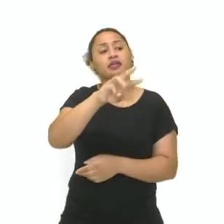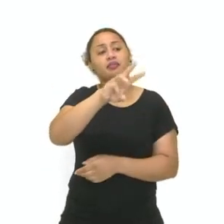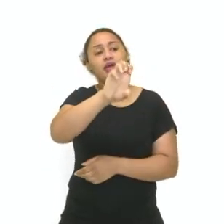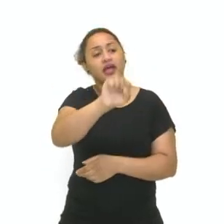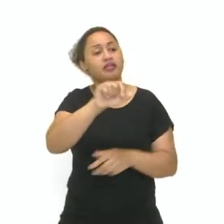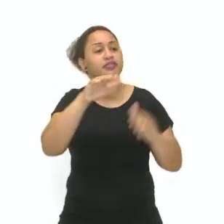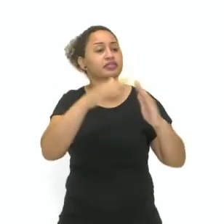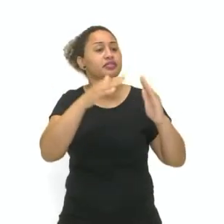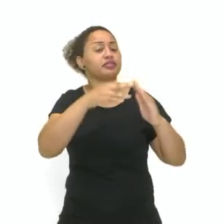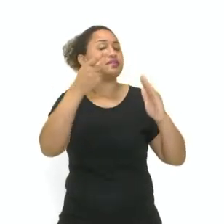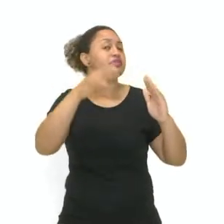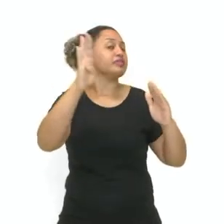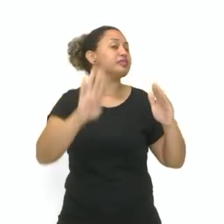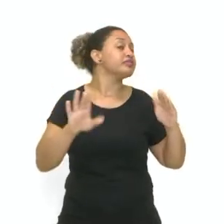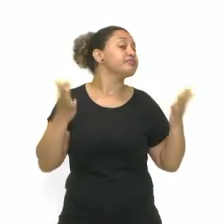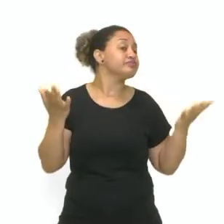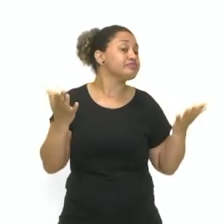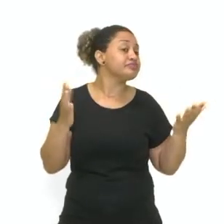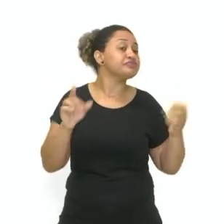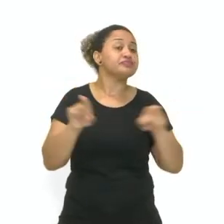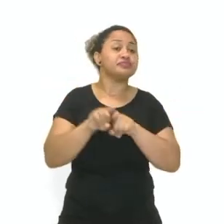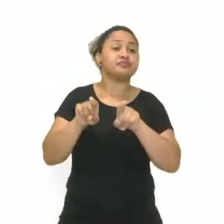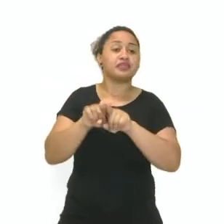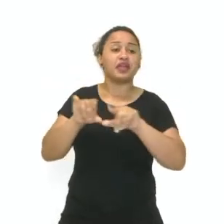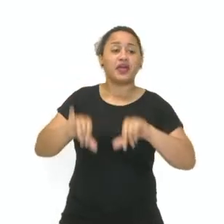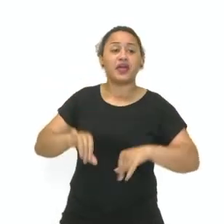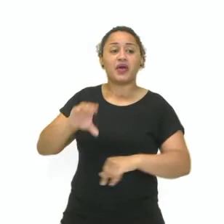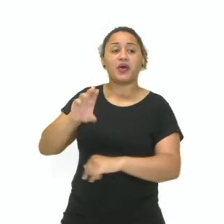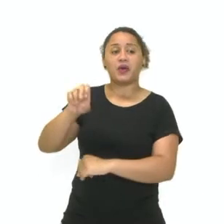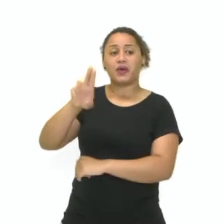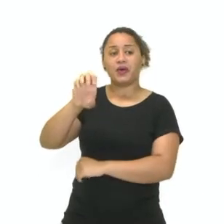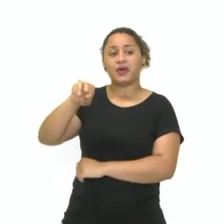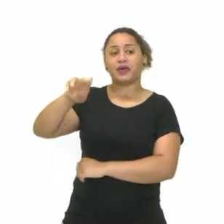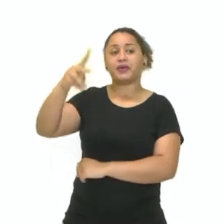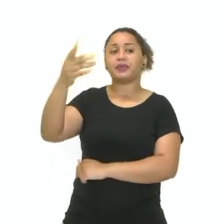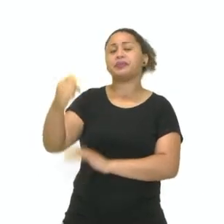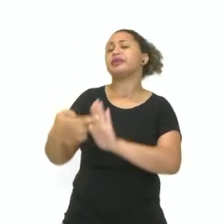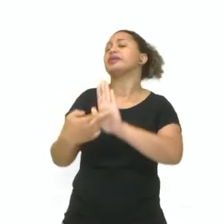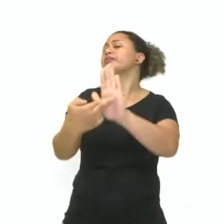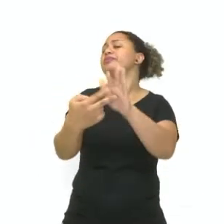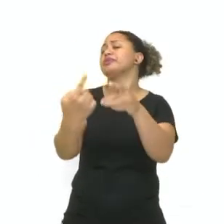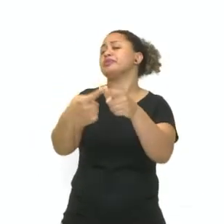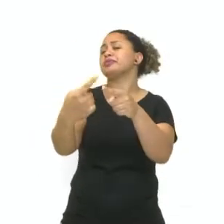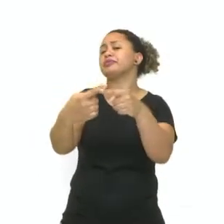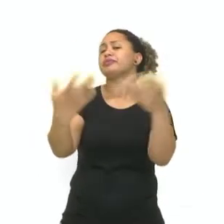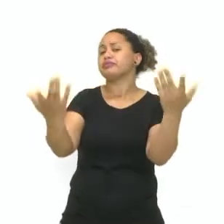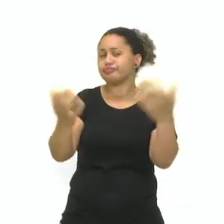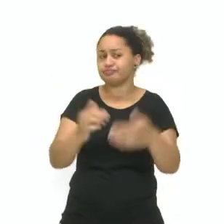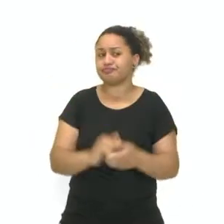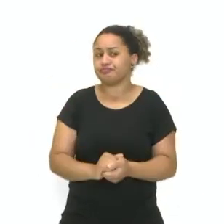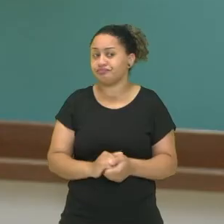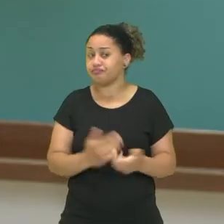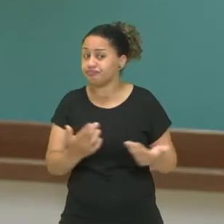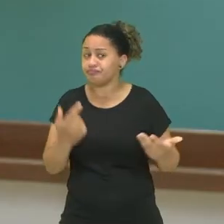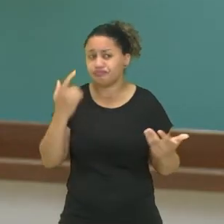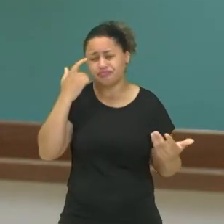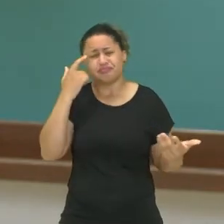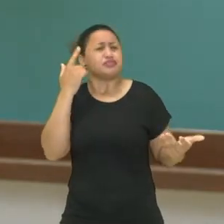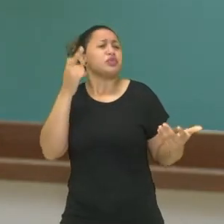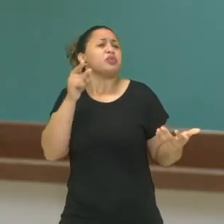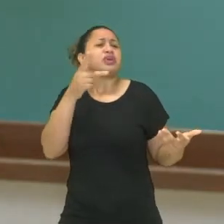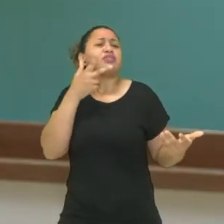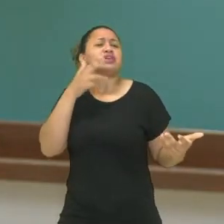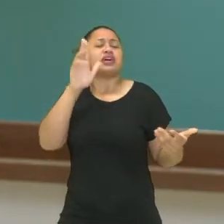E mais, por que a sofrida curuminha os representa? Por dedução, o que